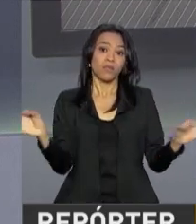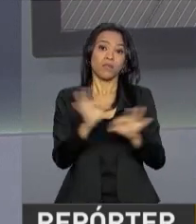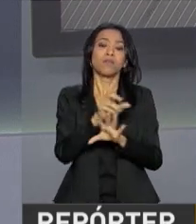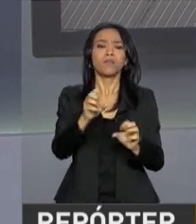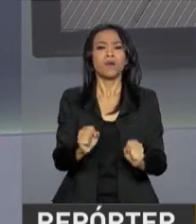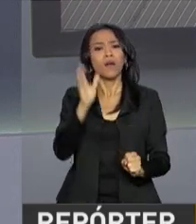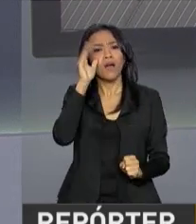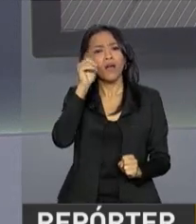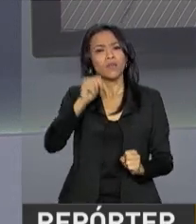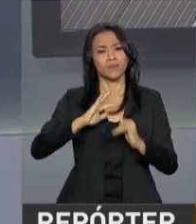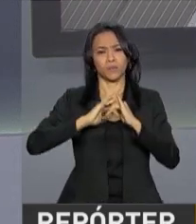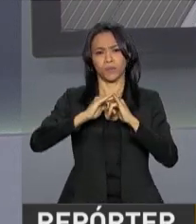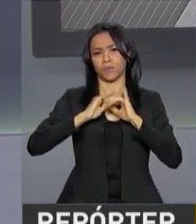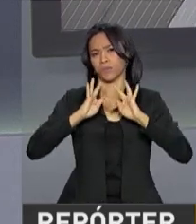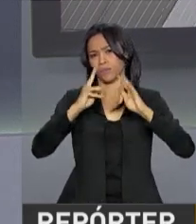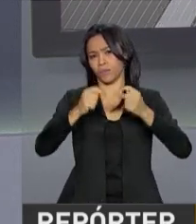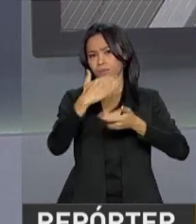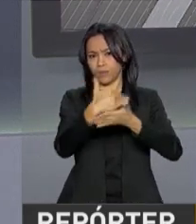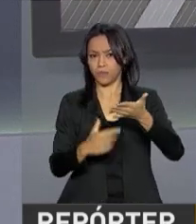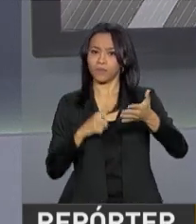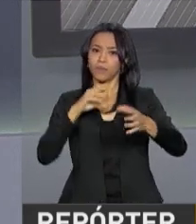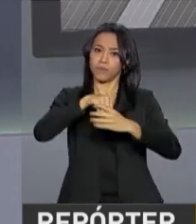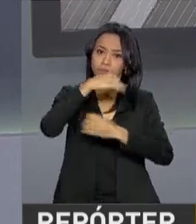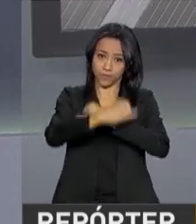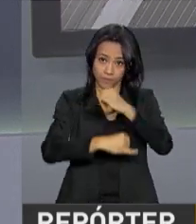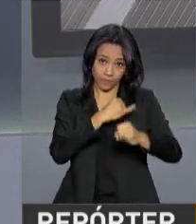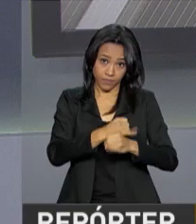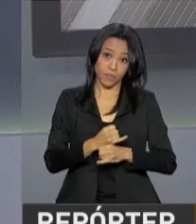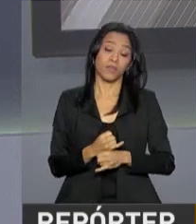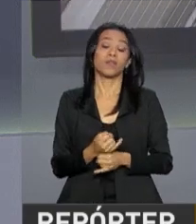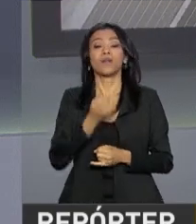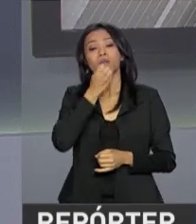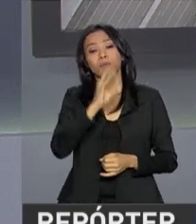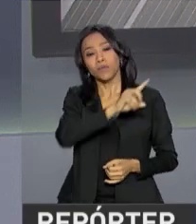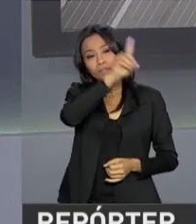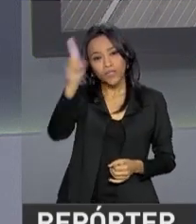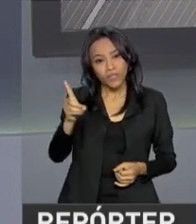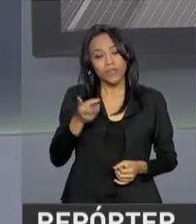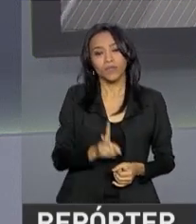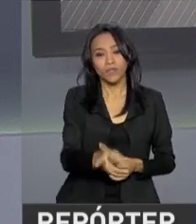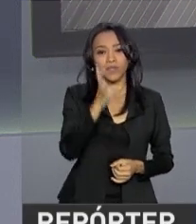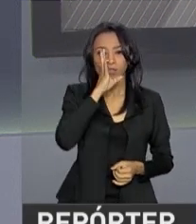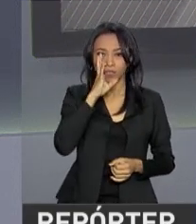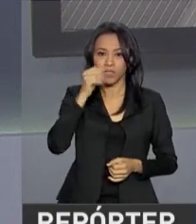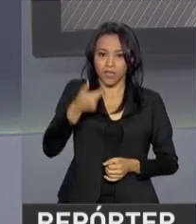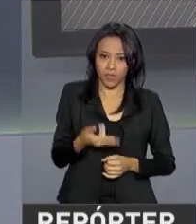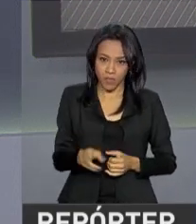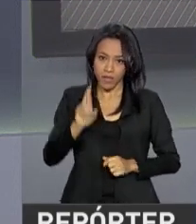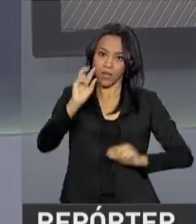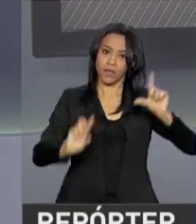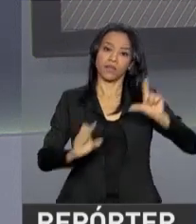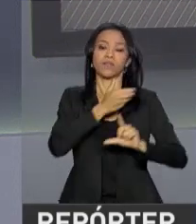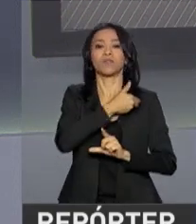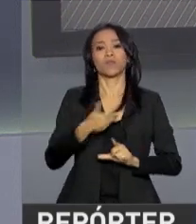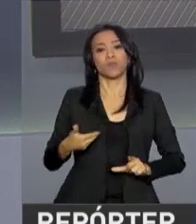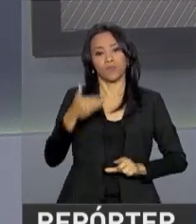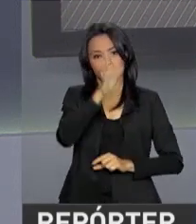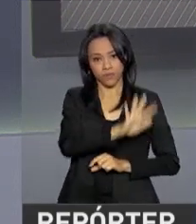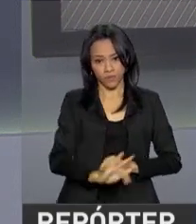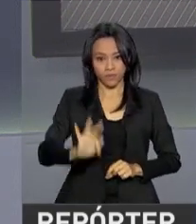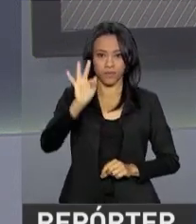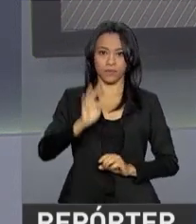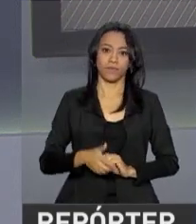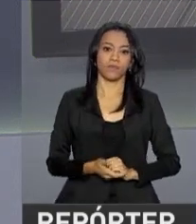nossa programação também está na página da nbr na internet bom dia pra você continue com a gente aqui na nbr a tv do governo